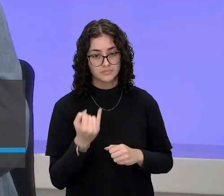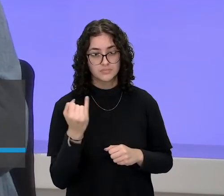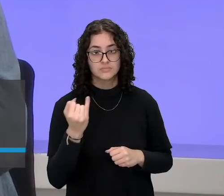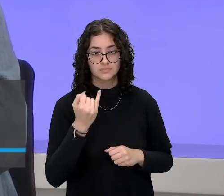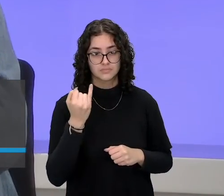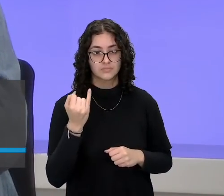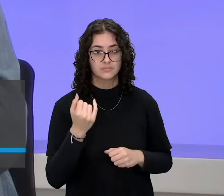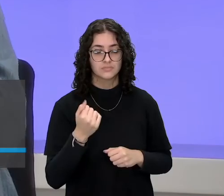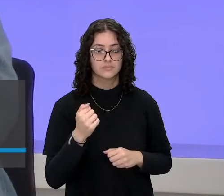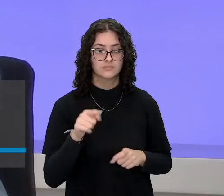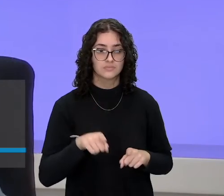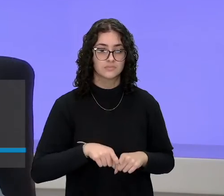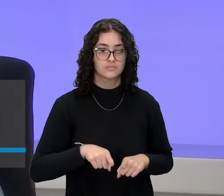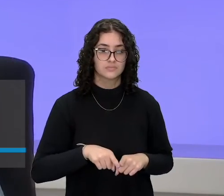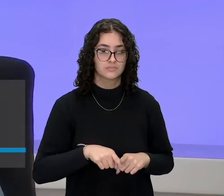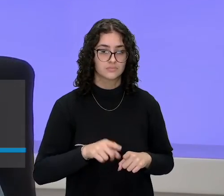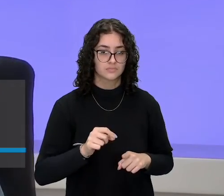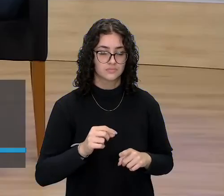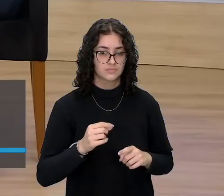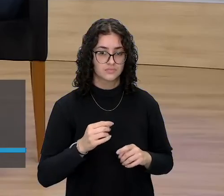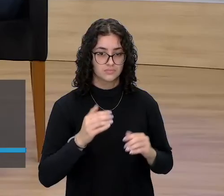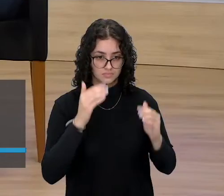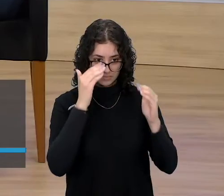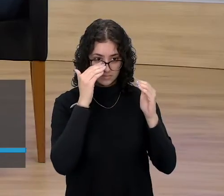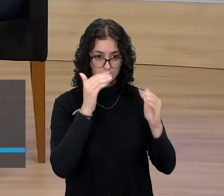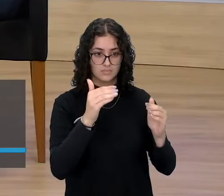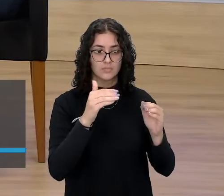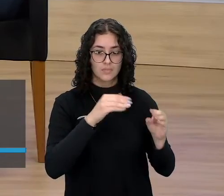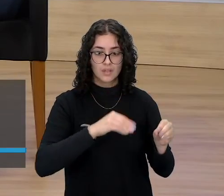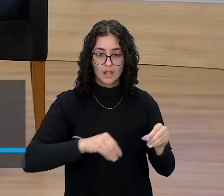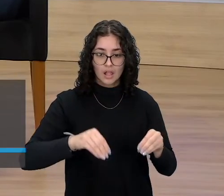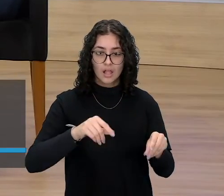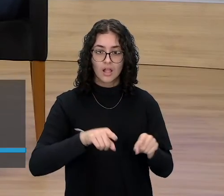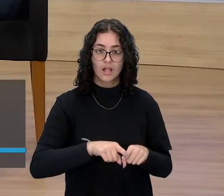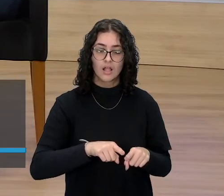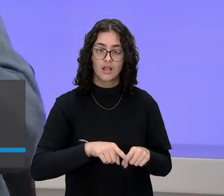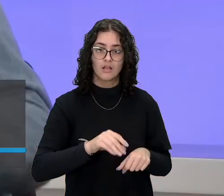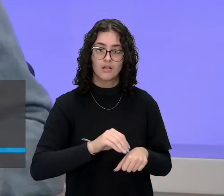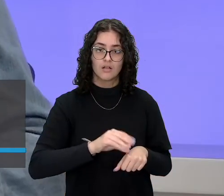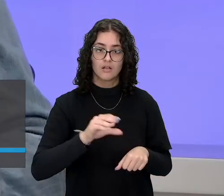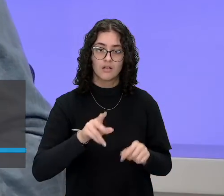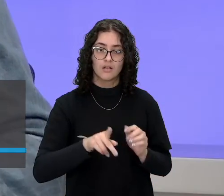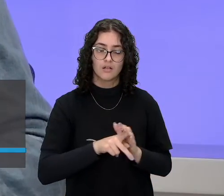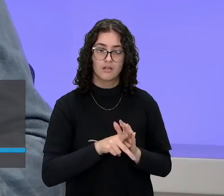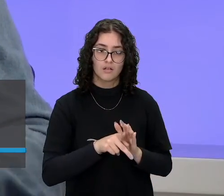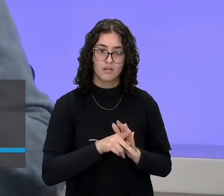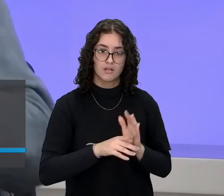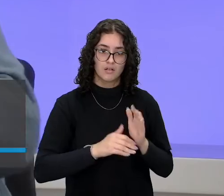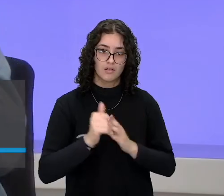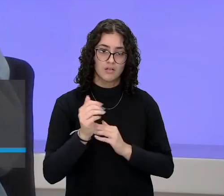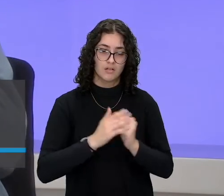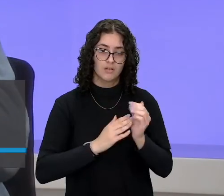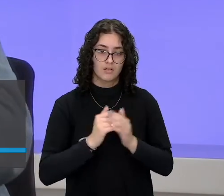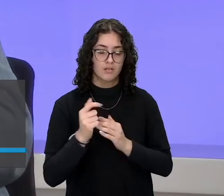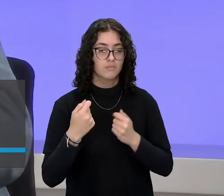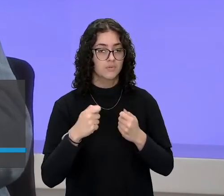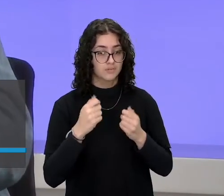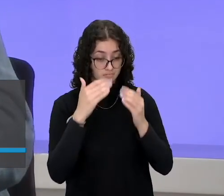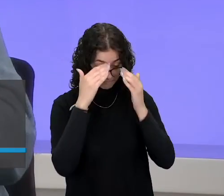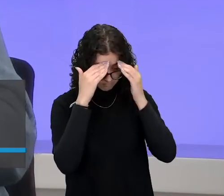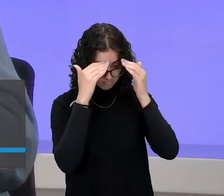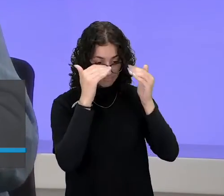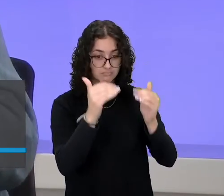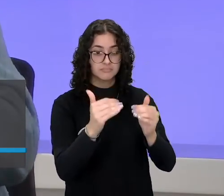trazer e saber esse respeito da terra, por tanto conhecimento aí dentro dessas práticas que a gente deve